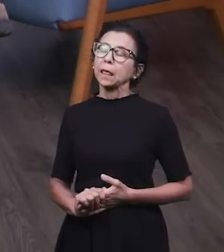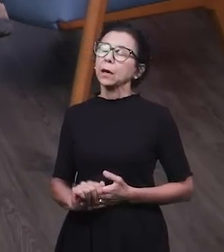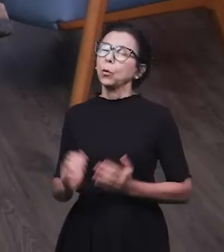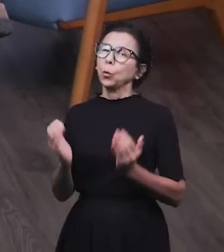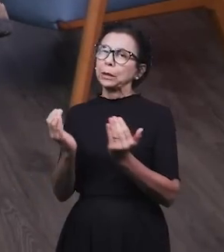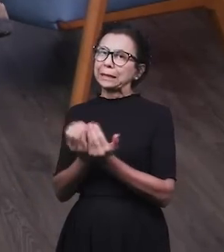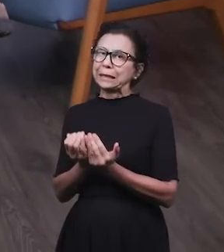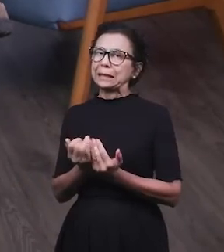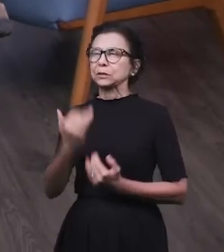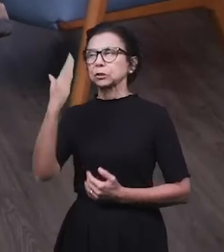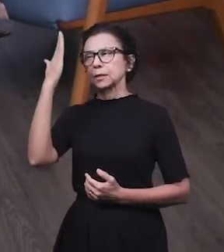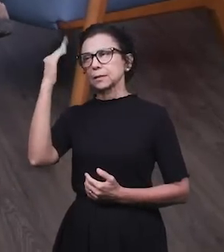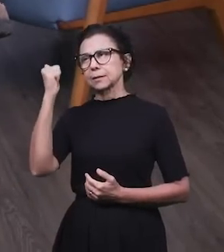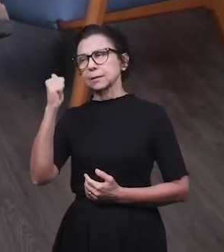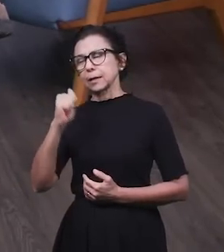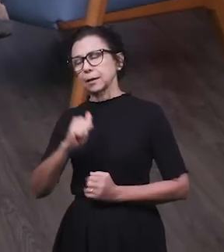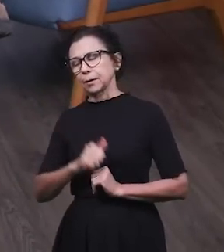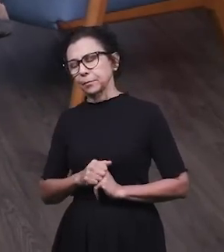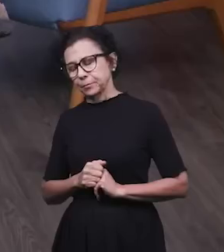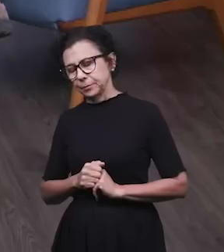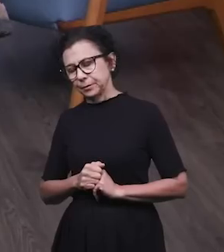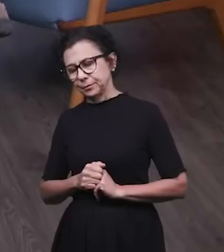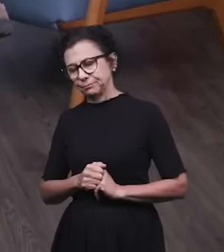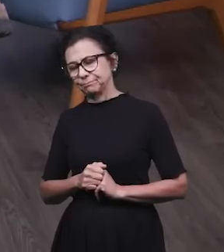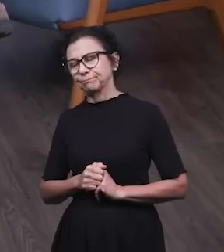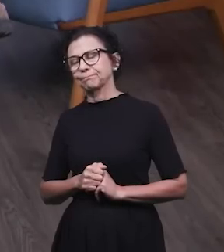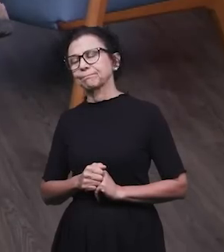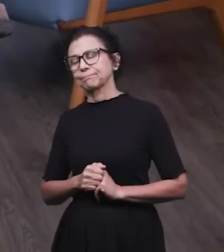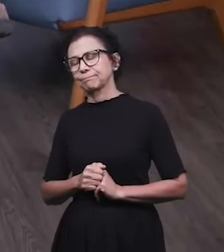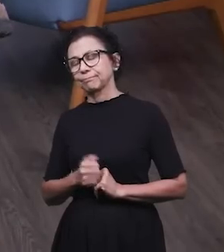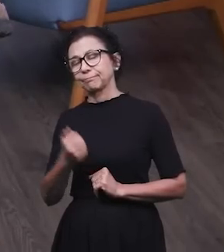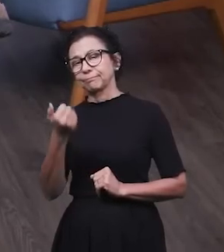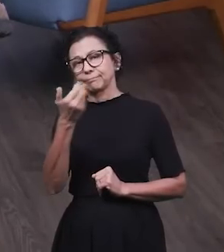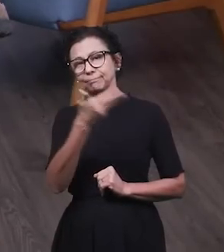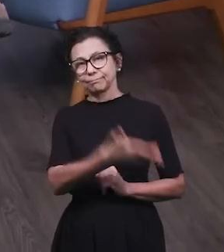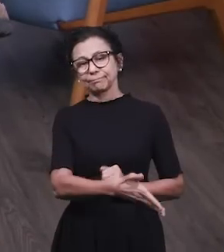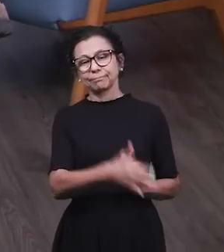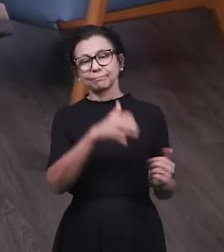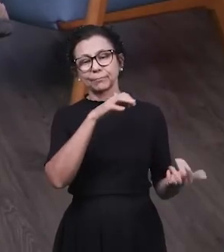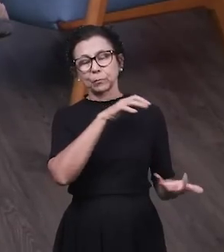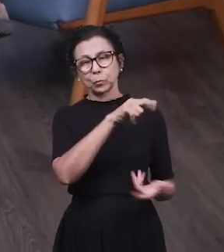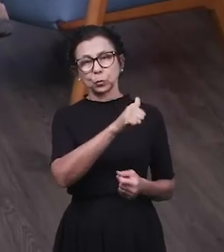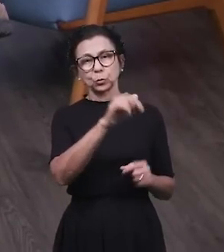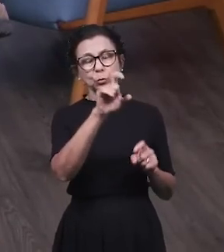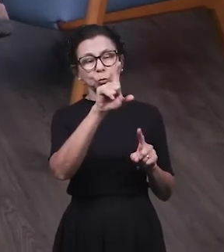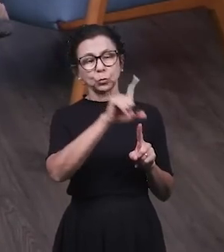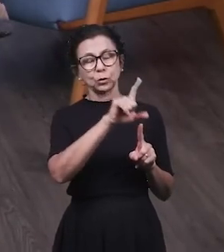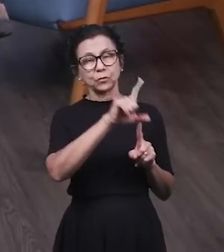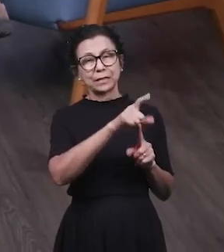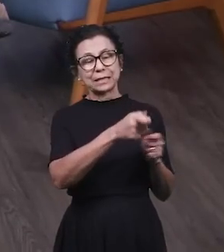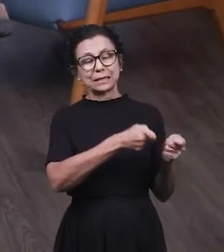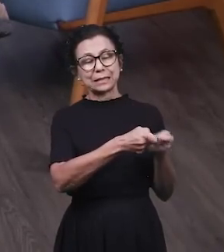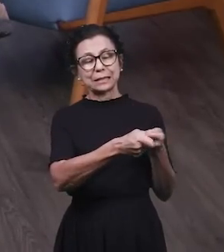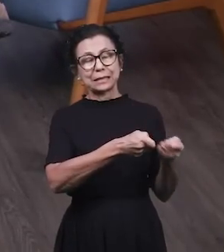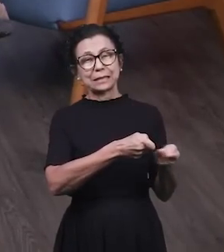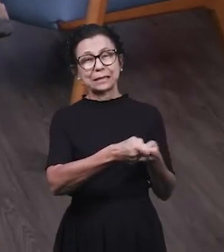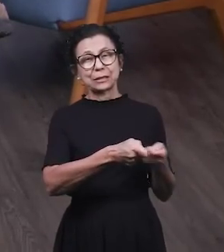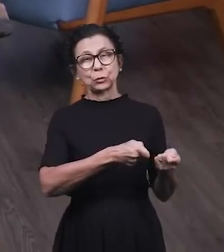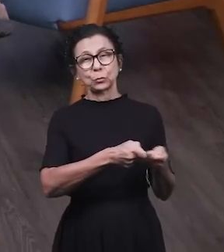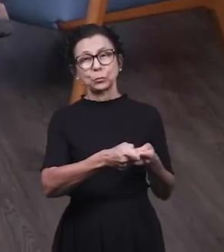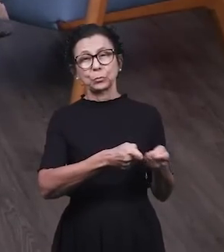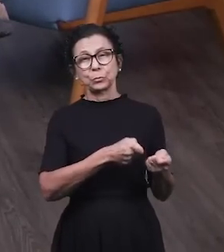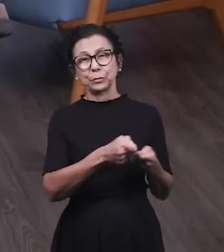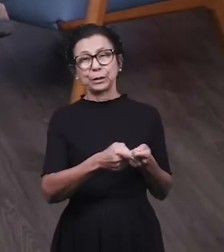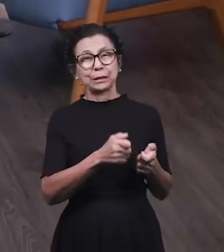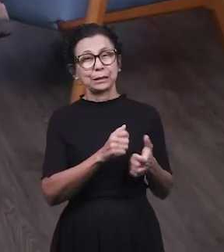está bem avisado. Ele já sabe que do mundo que está posto no maligno vai vir